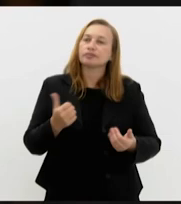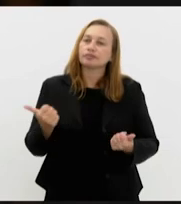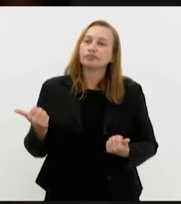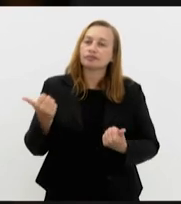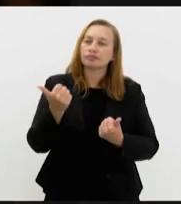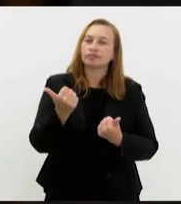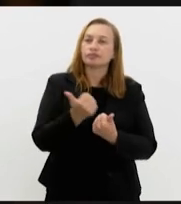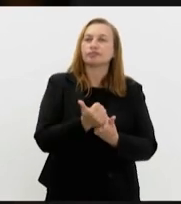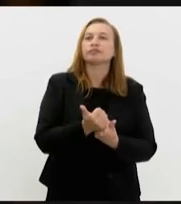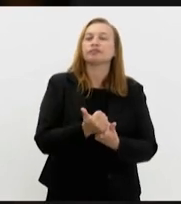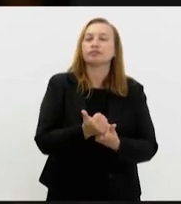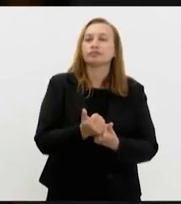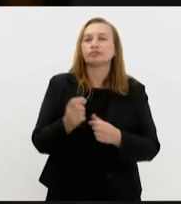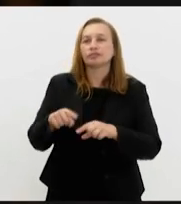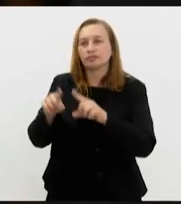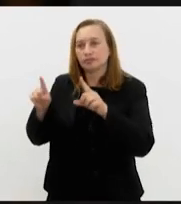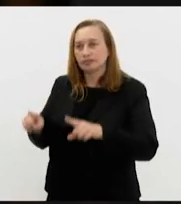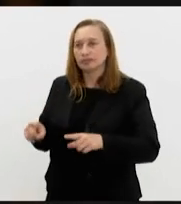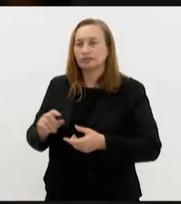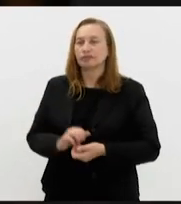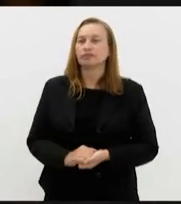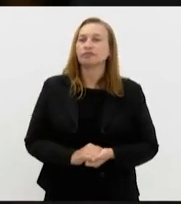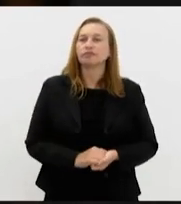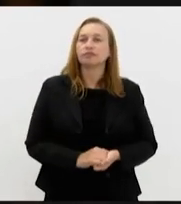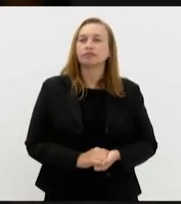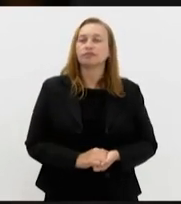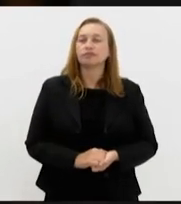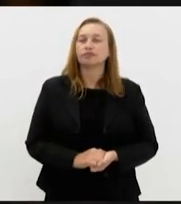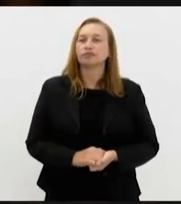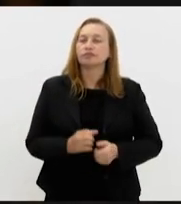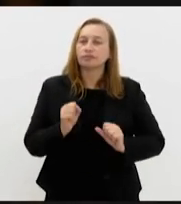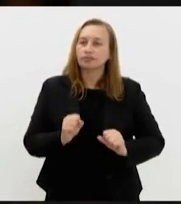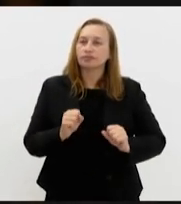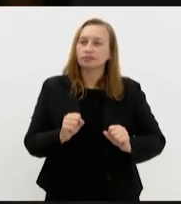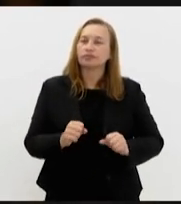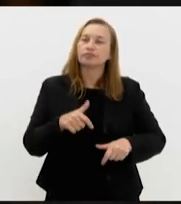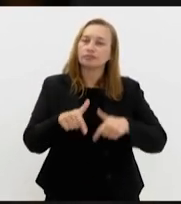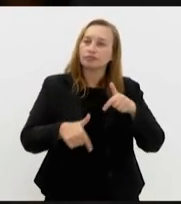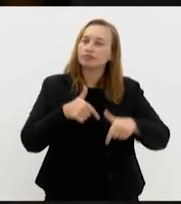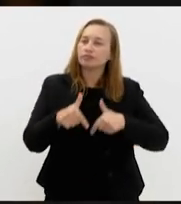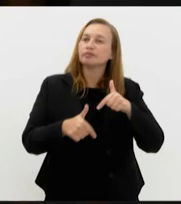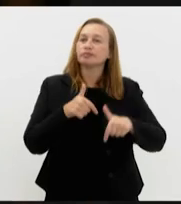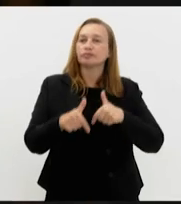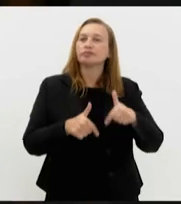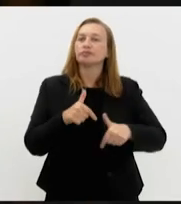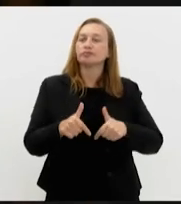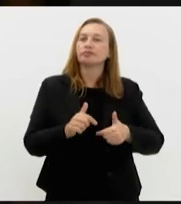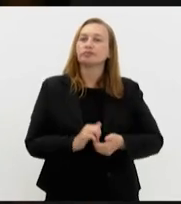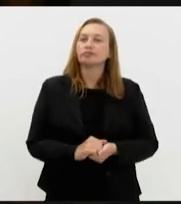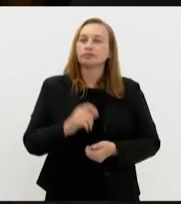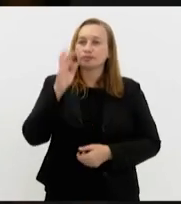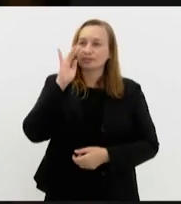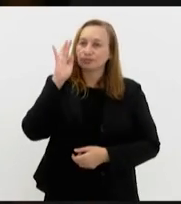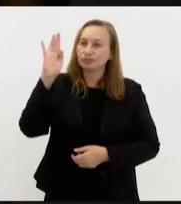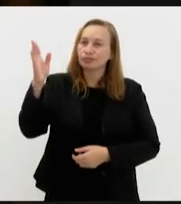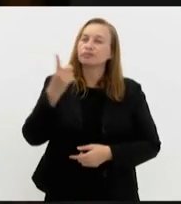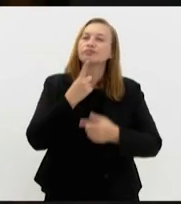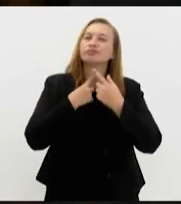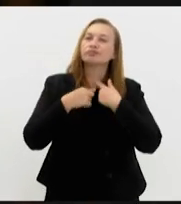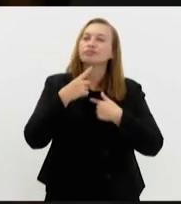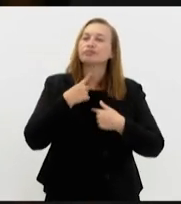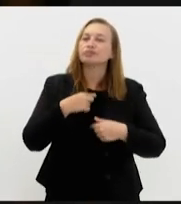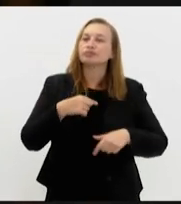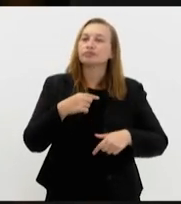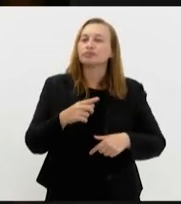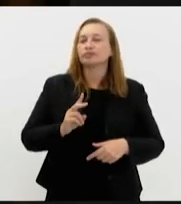os seus cargos e aí contribuir para o Tribunal de Justiça e também com o sonho da carreira que